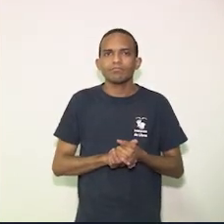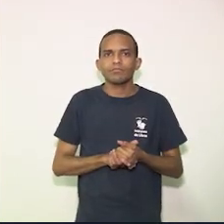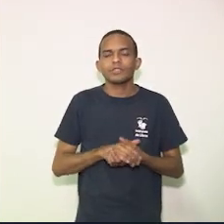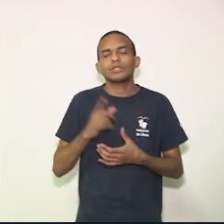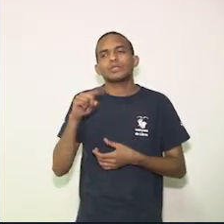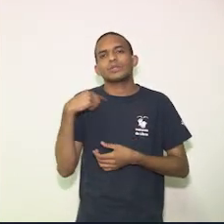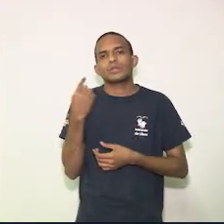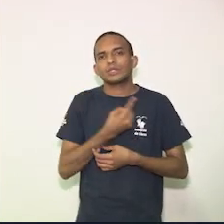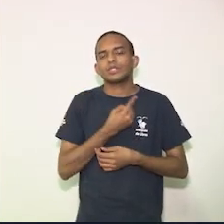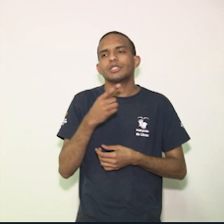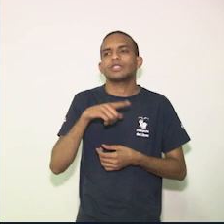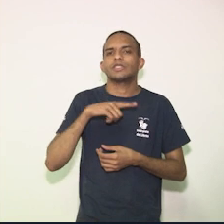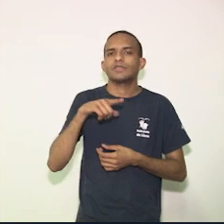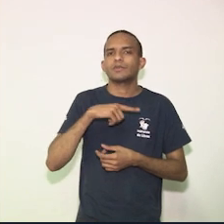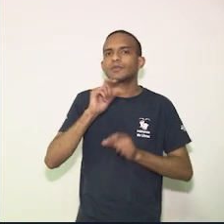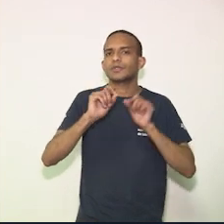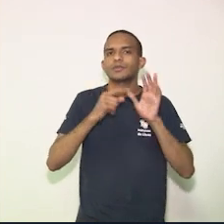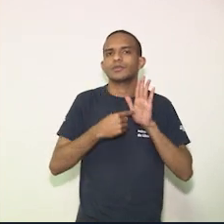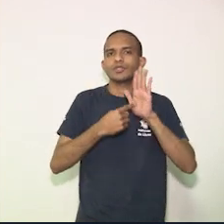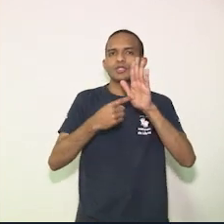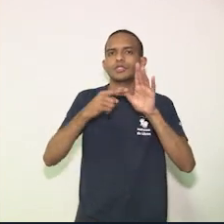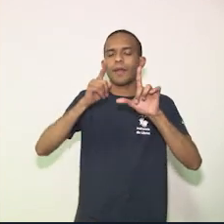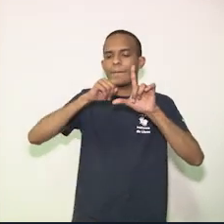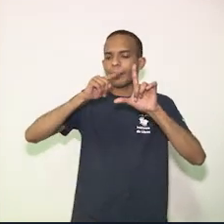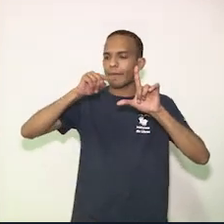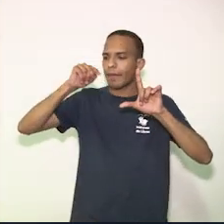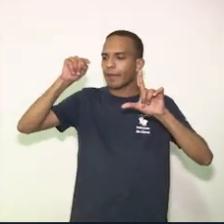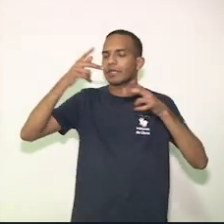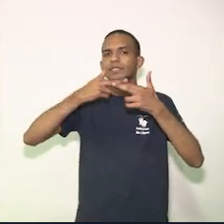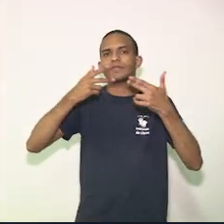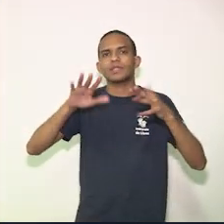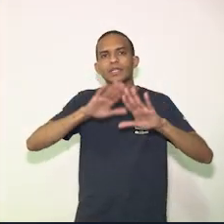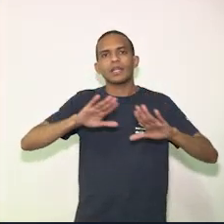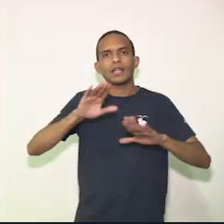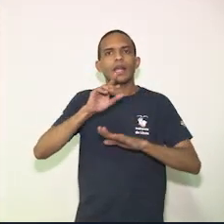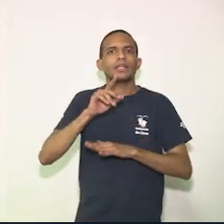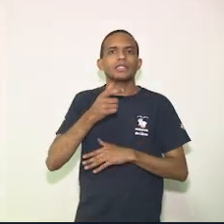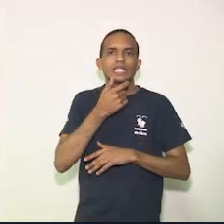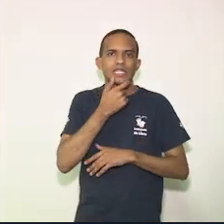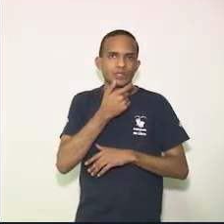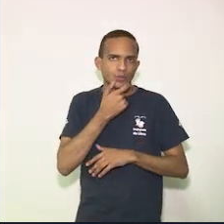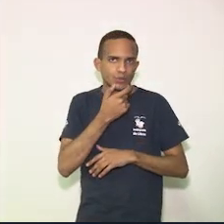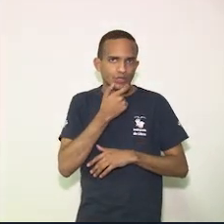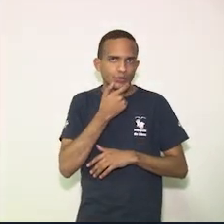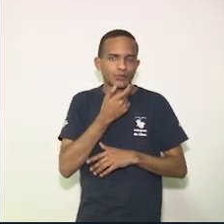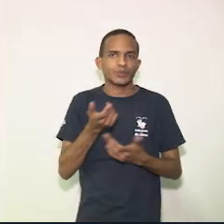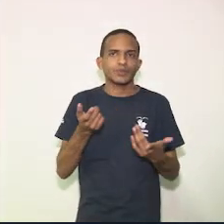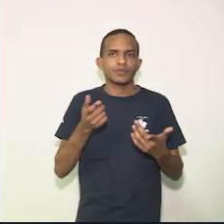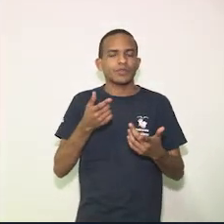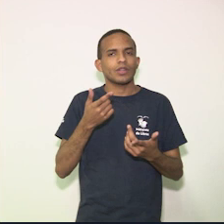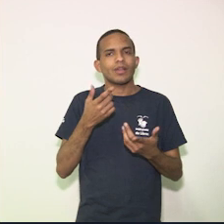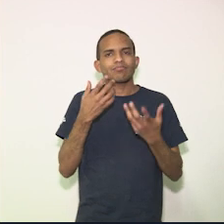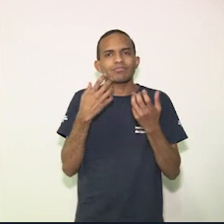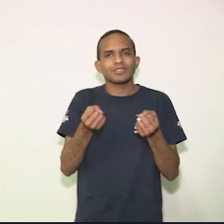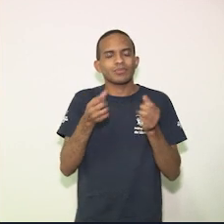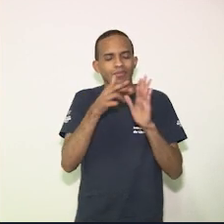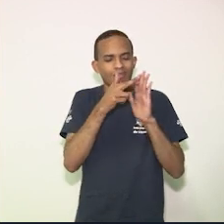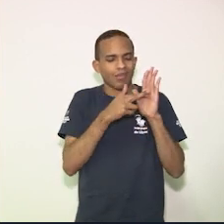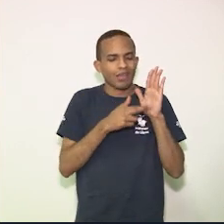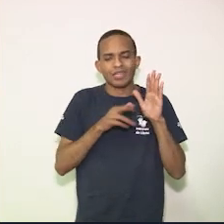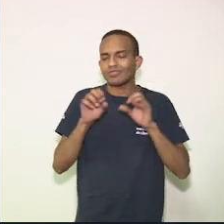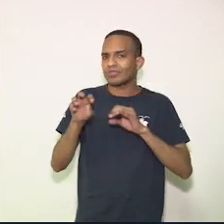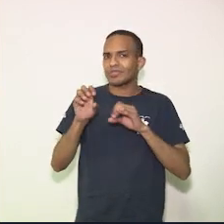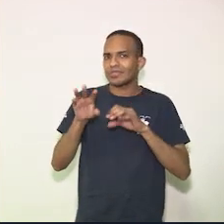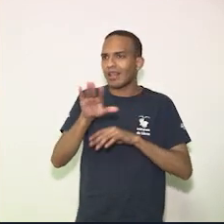Nós tivemos aí, vamos mostrar os gráficos, o Reino Unido, por exemplo, não adotou as medidas de